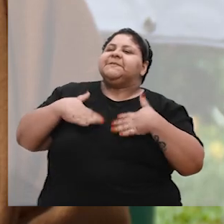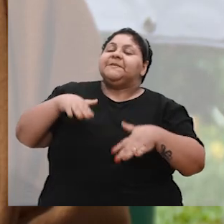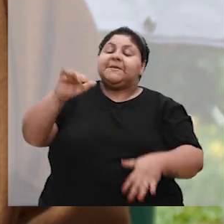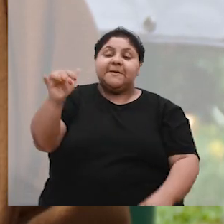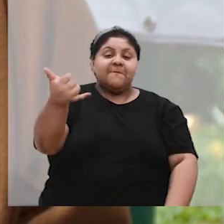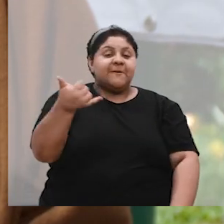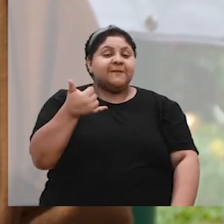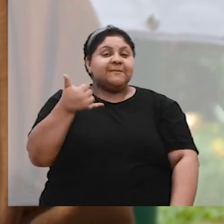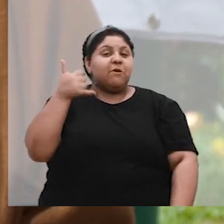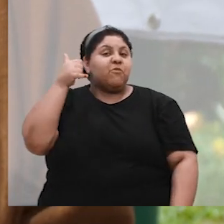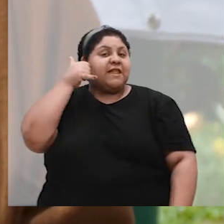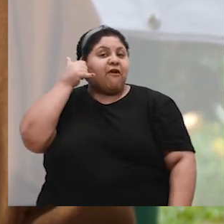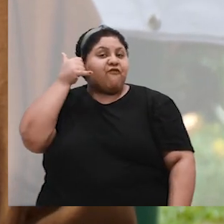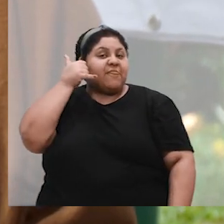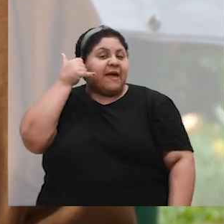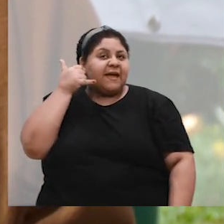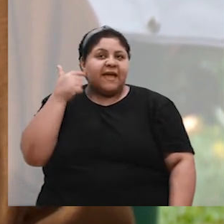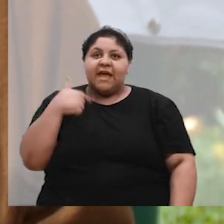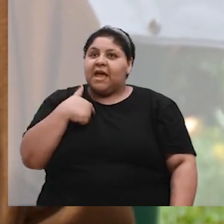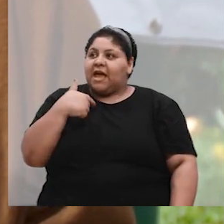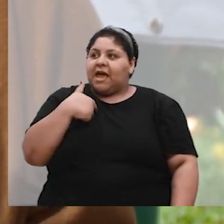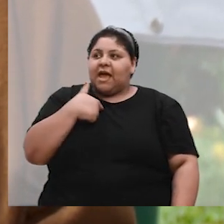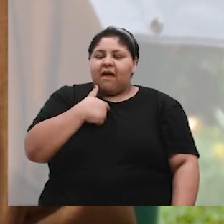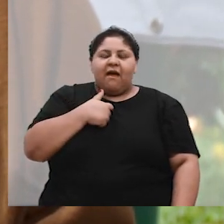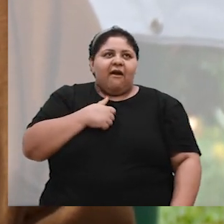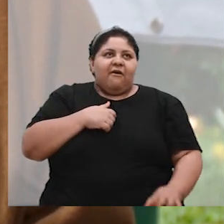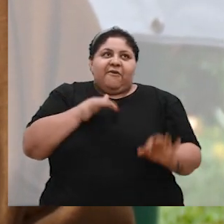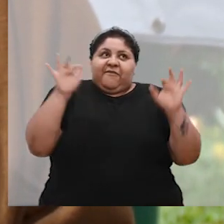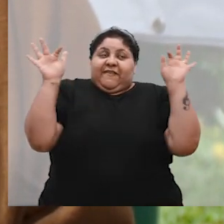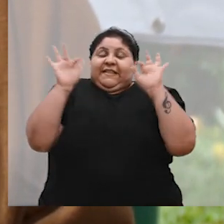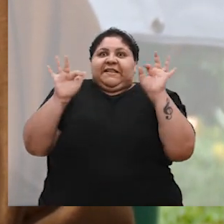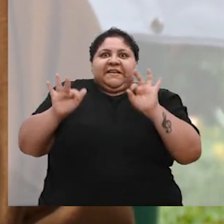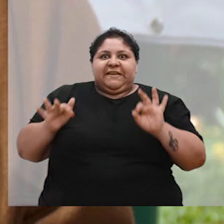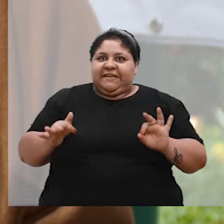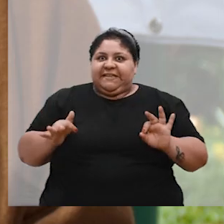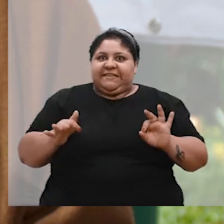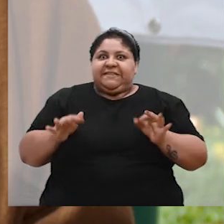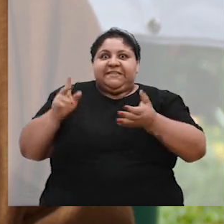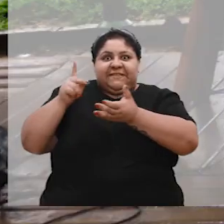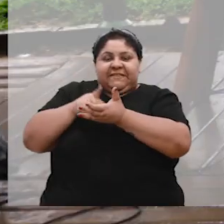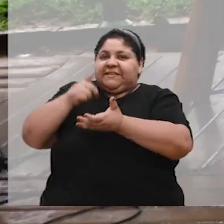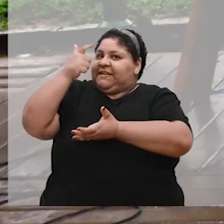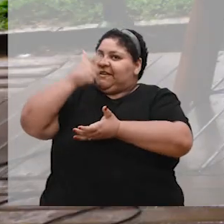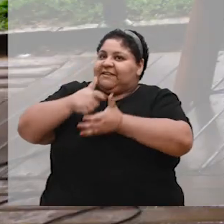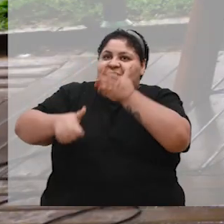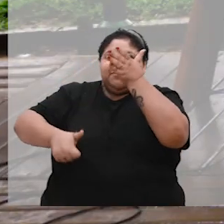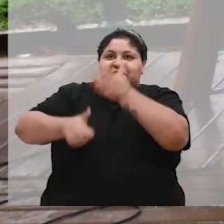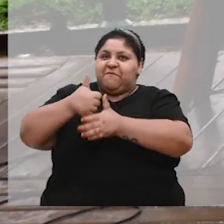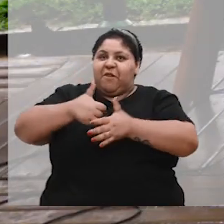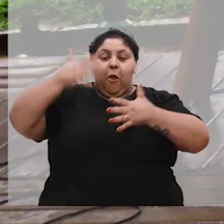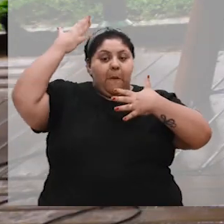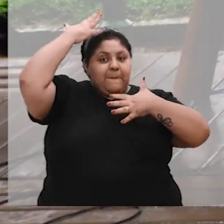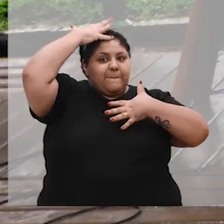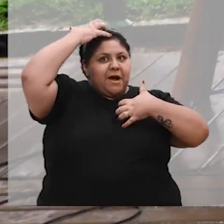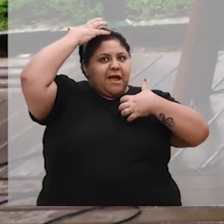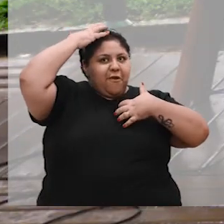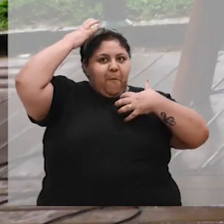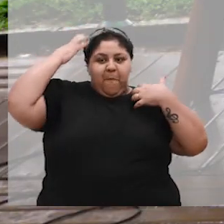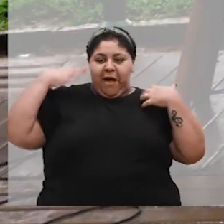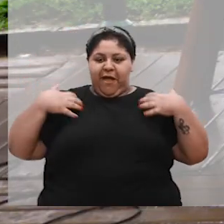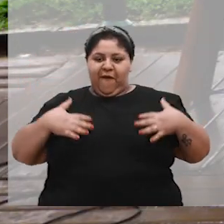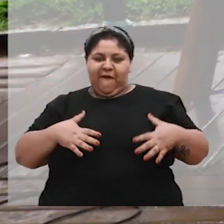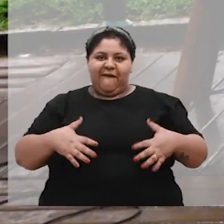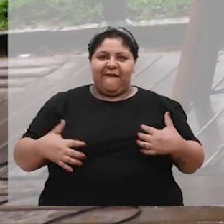o telefonema, eu fiquei tão maravilhada que, sinceramente, acho que foi o melhor banho que eu tomei na minha